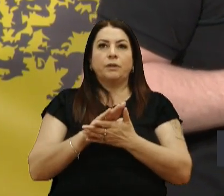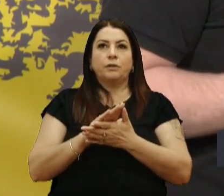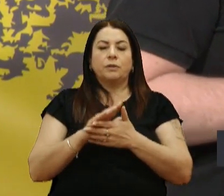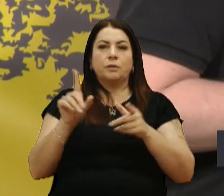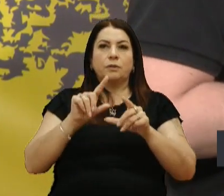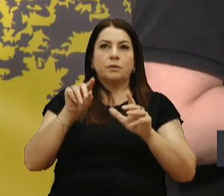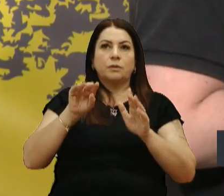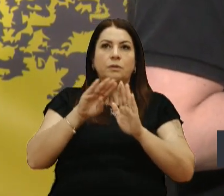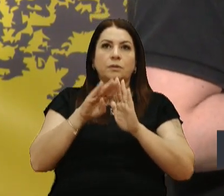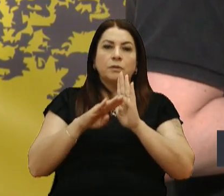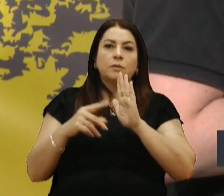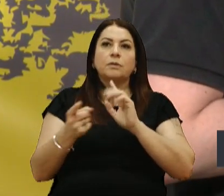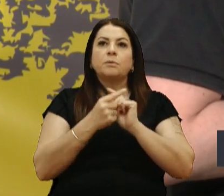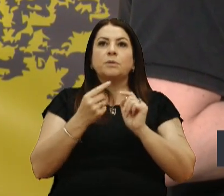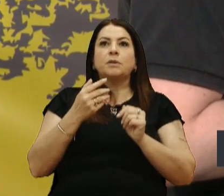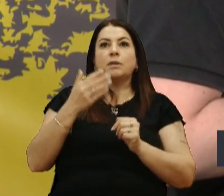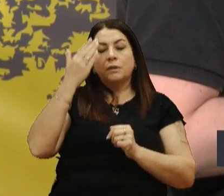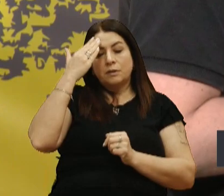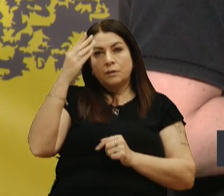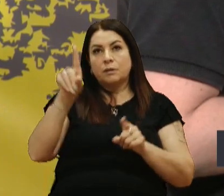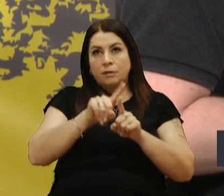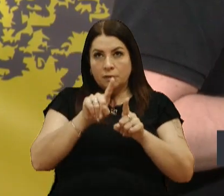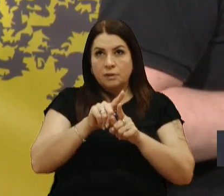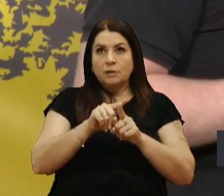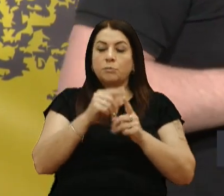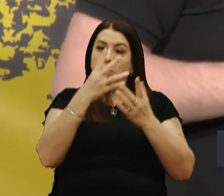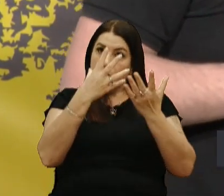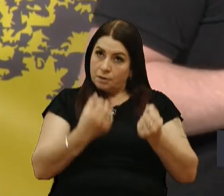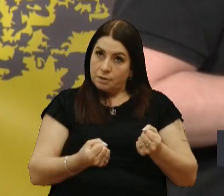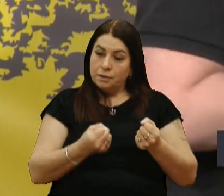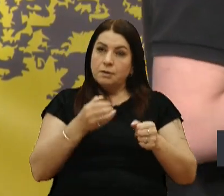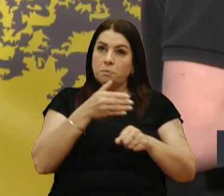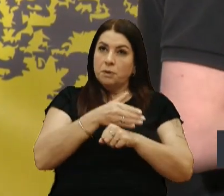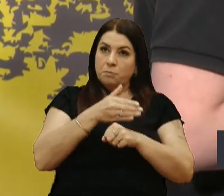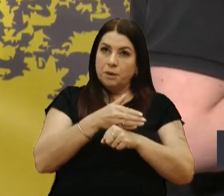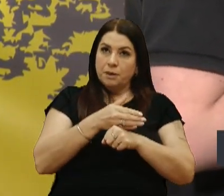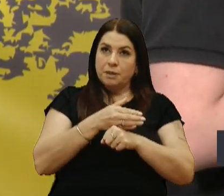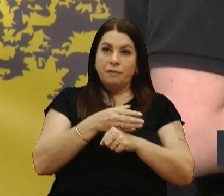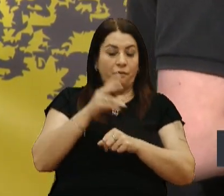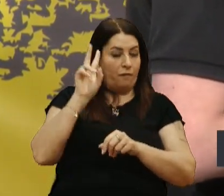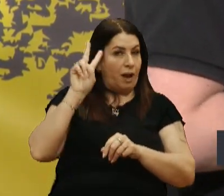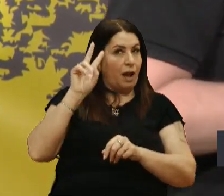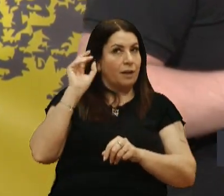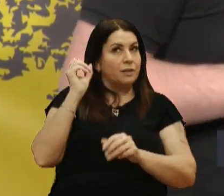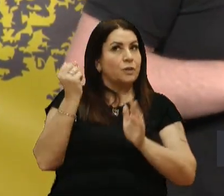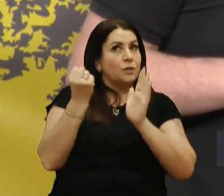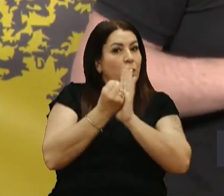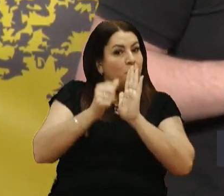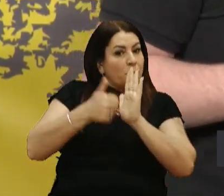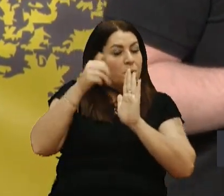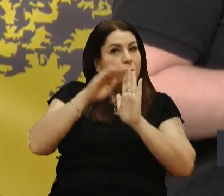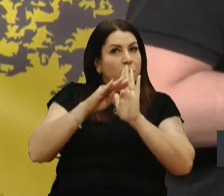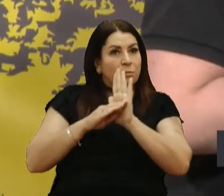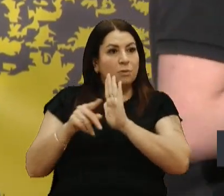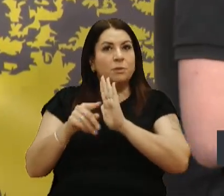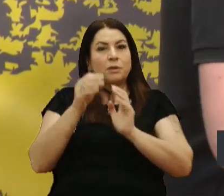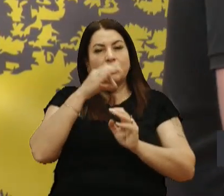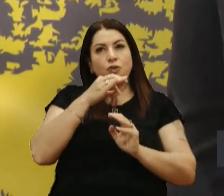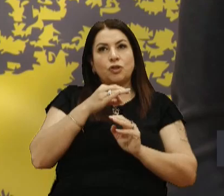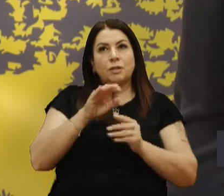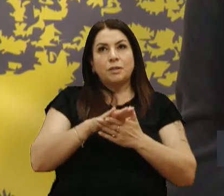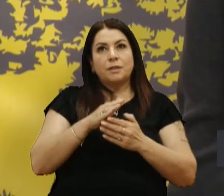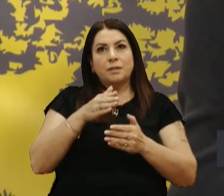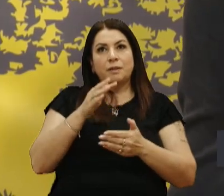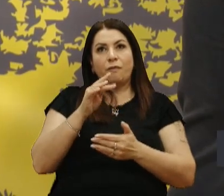TV Câmara Caxias, e a gente agradece também por o senhor aceitar e participar. Vai ficar na história, né? O primeiro programa, né? O Caxias com a